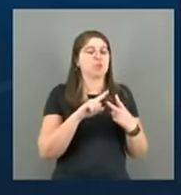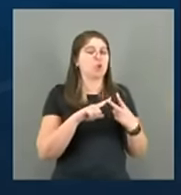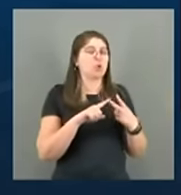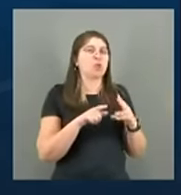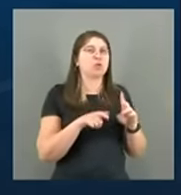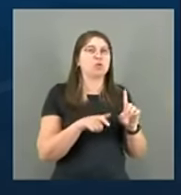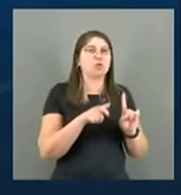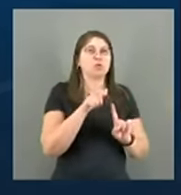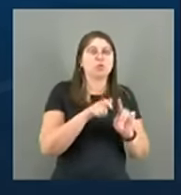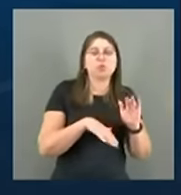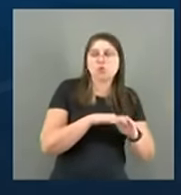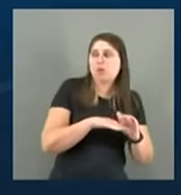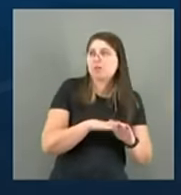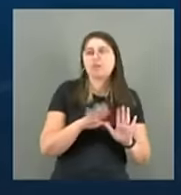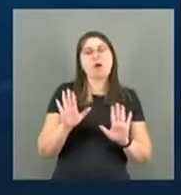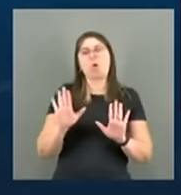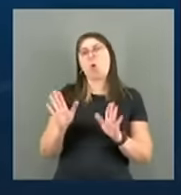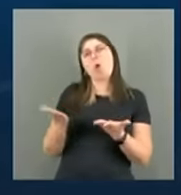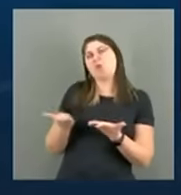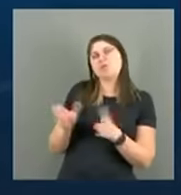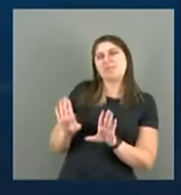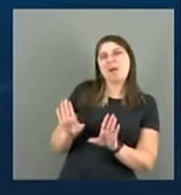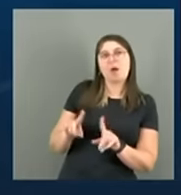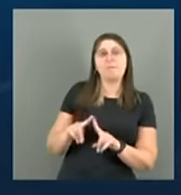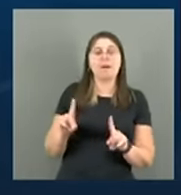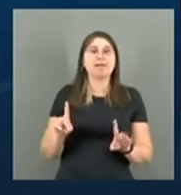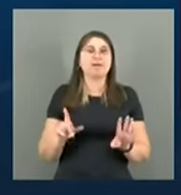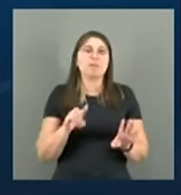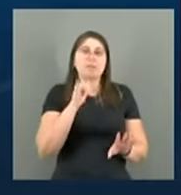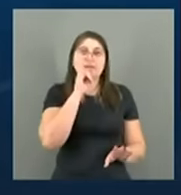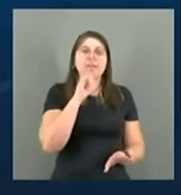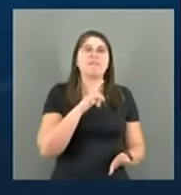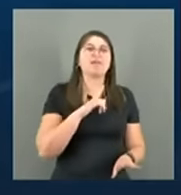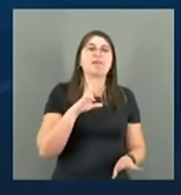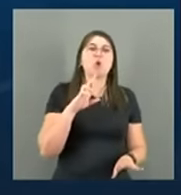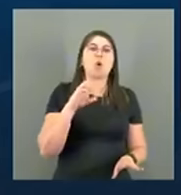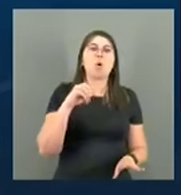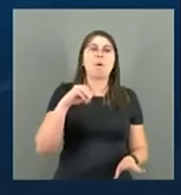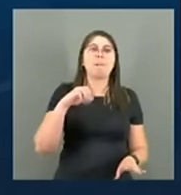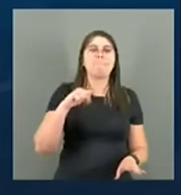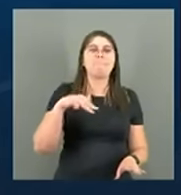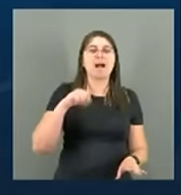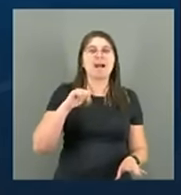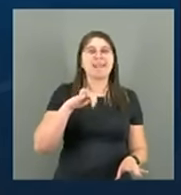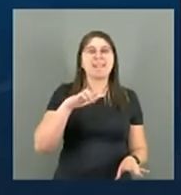longe, não. A gente teve aí Romarinho, Baume e o Aleph.